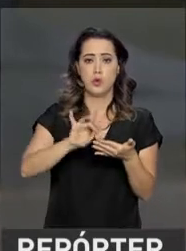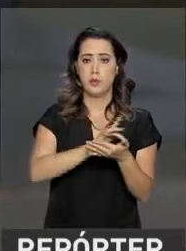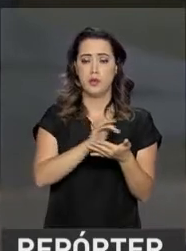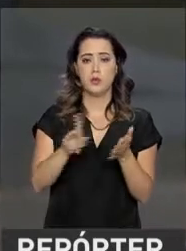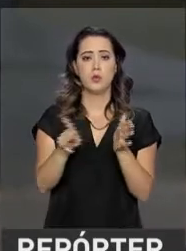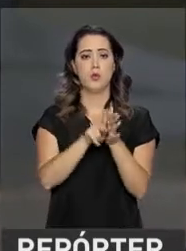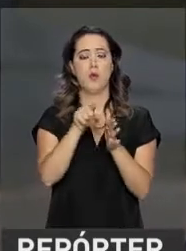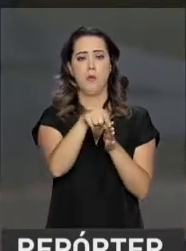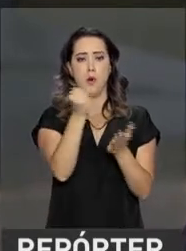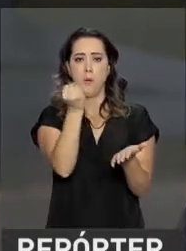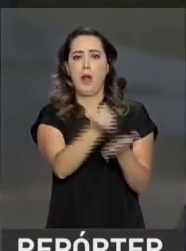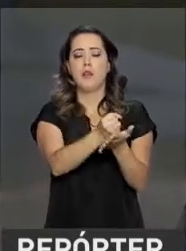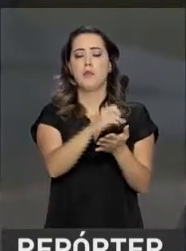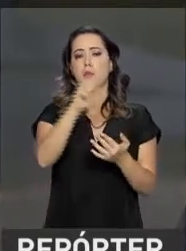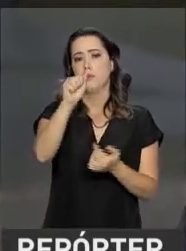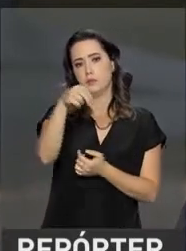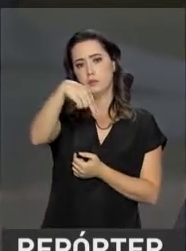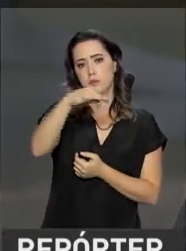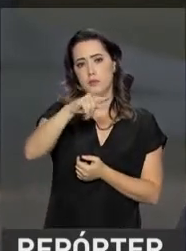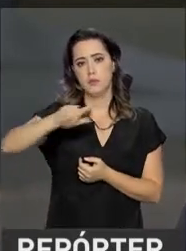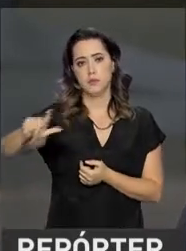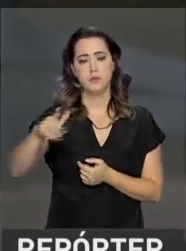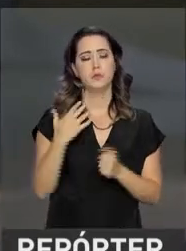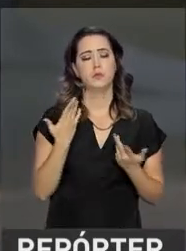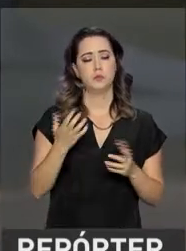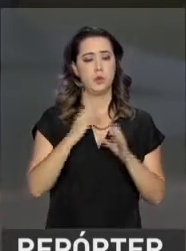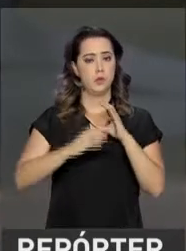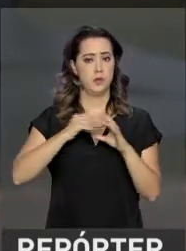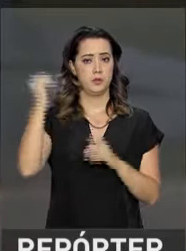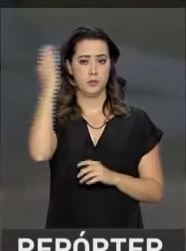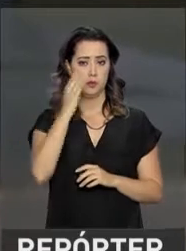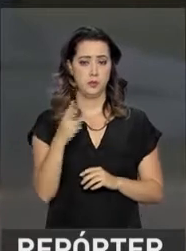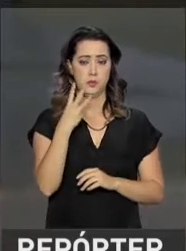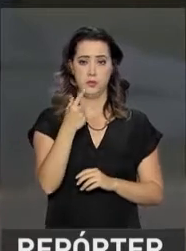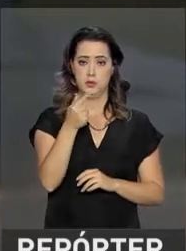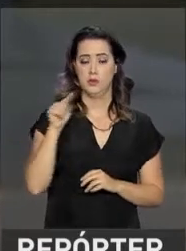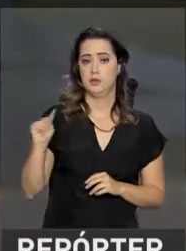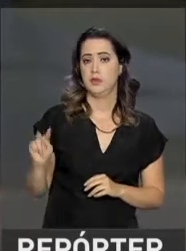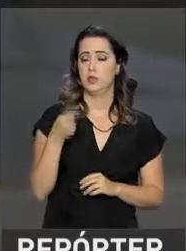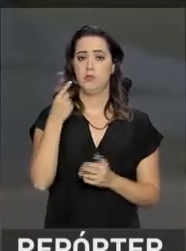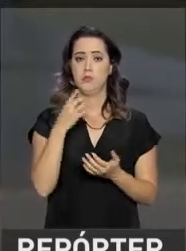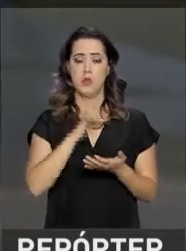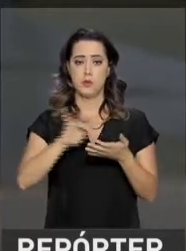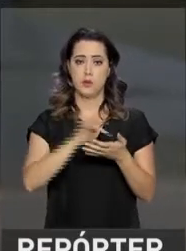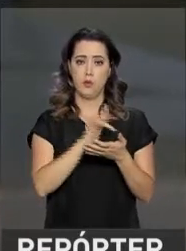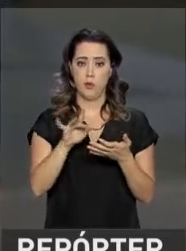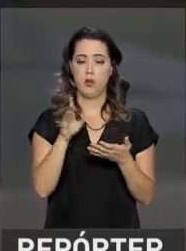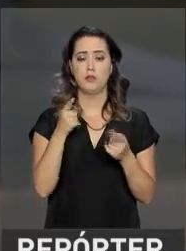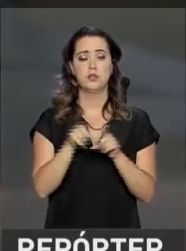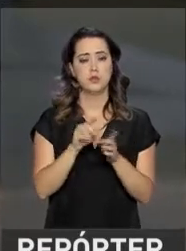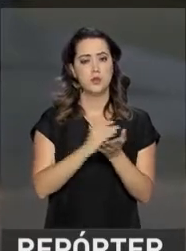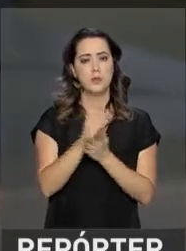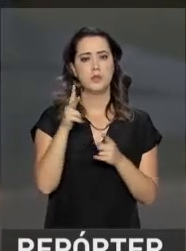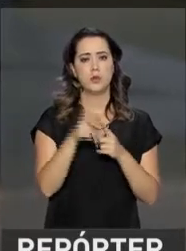pela própria anatel nas redes de telecomunicações do brasil então esses 37 mil celulares irregulares eles